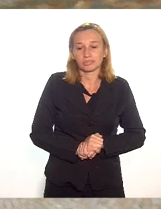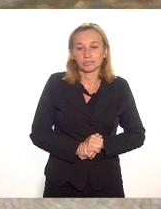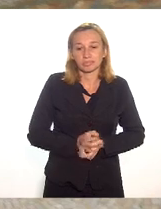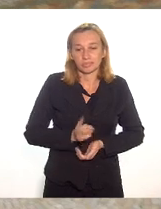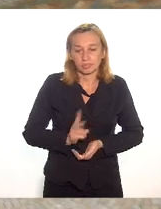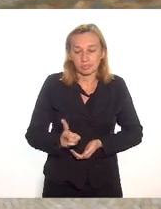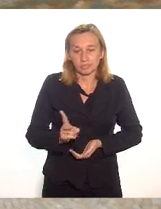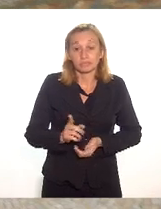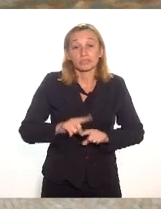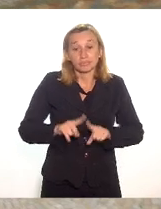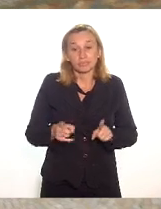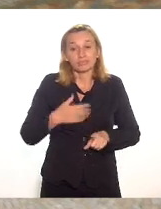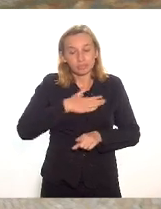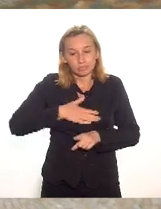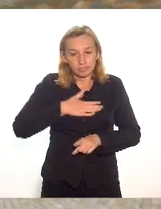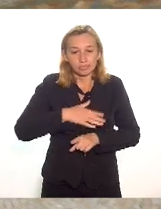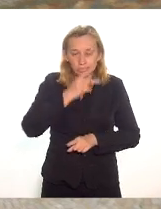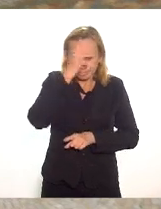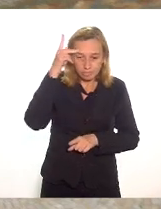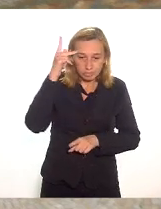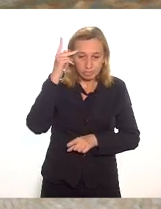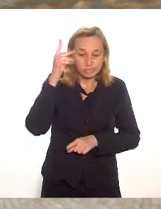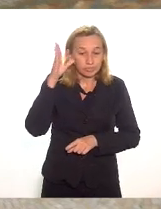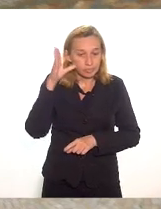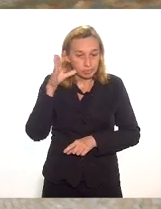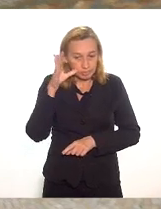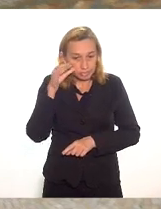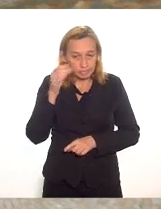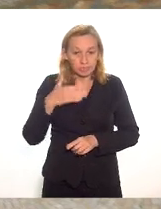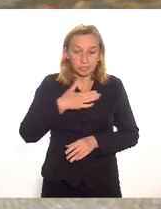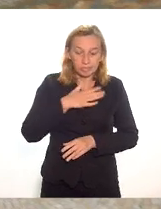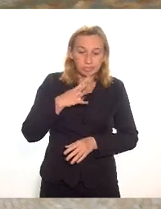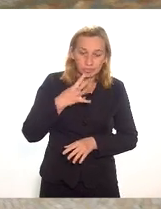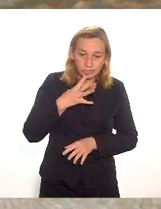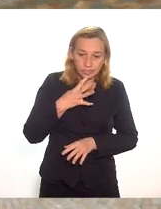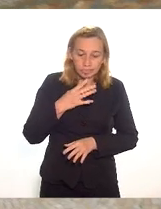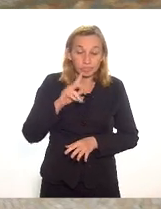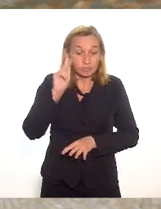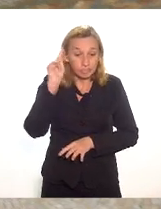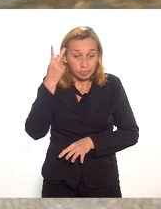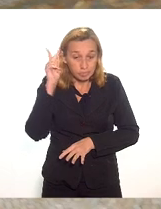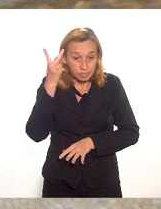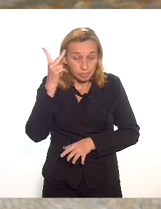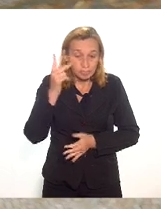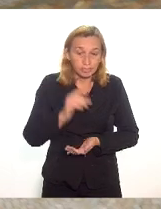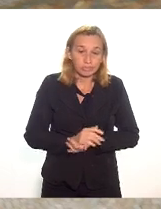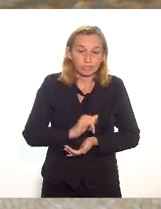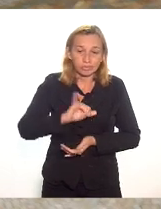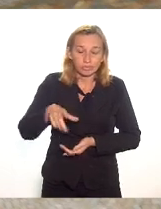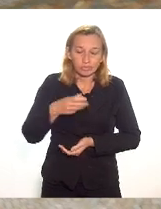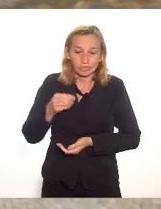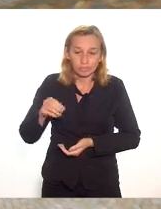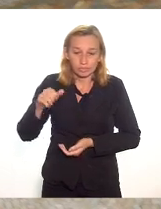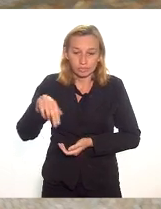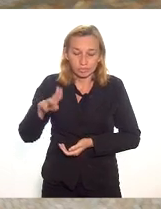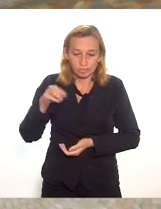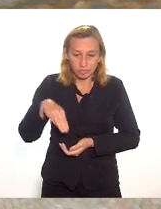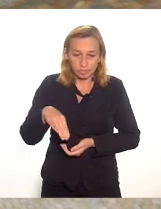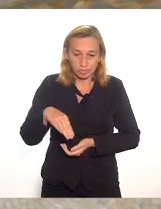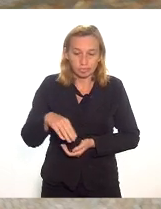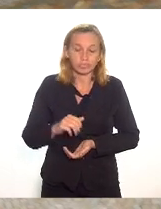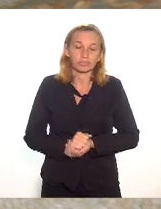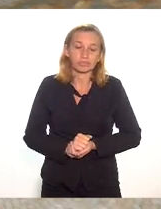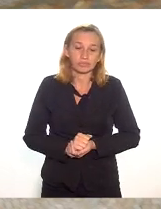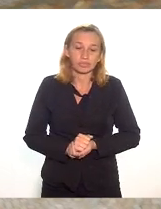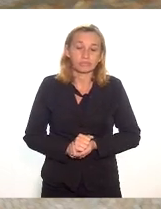continuar, mas gostaria que as pessoas interessadas em conhecer a história de Joaquim Osório Duque